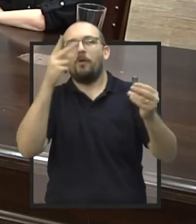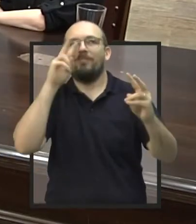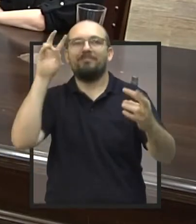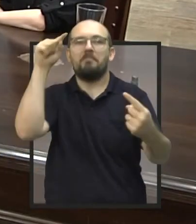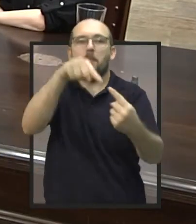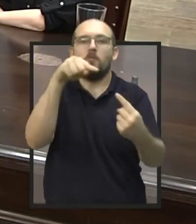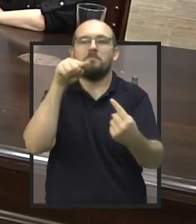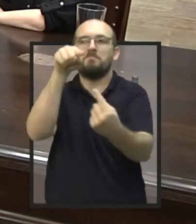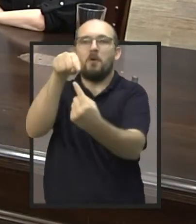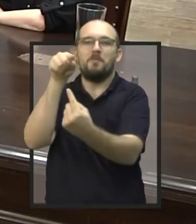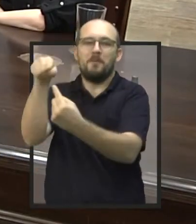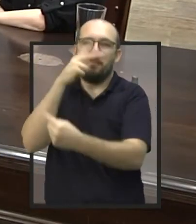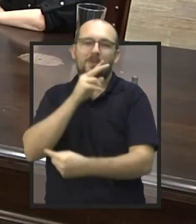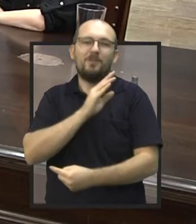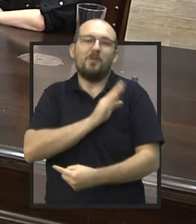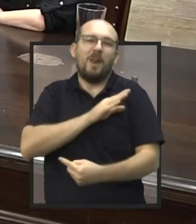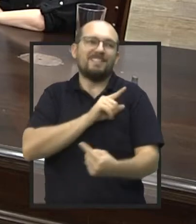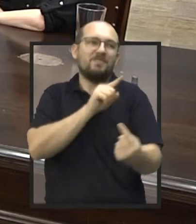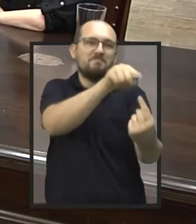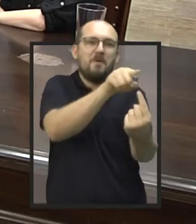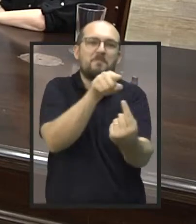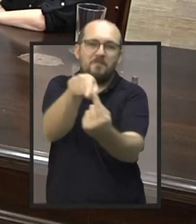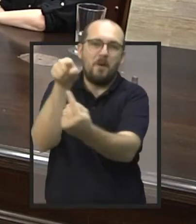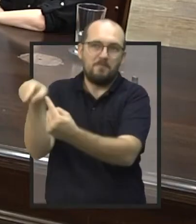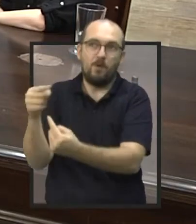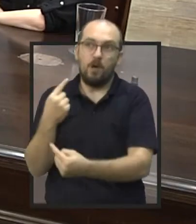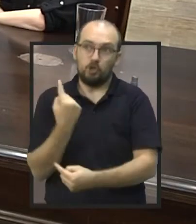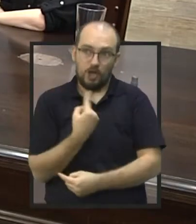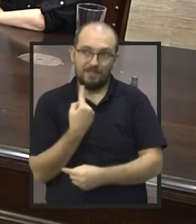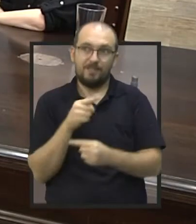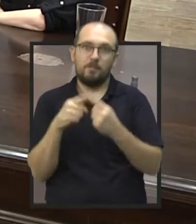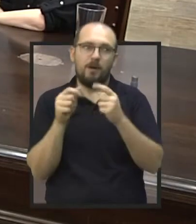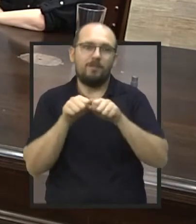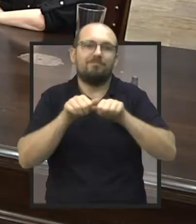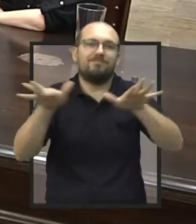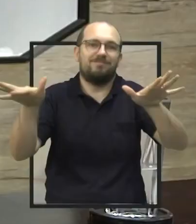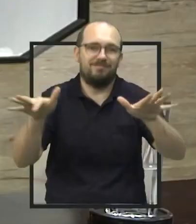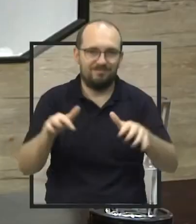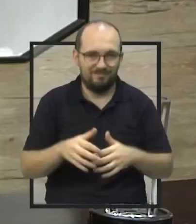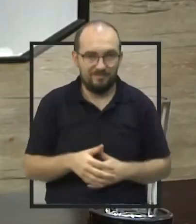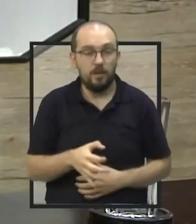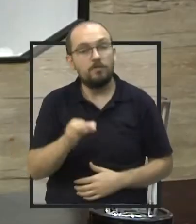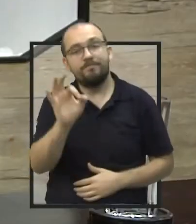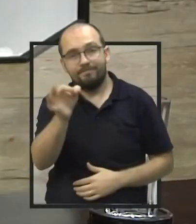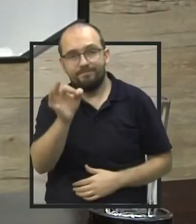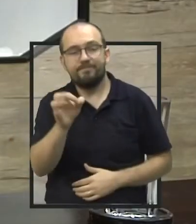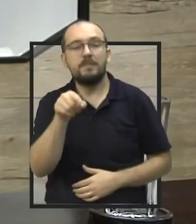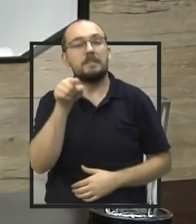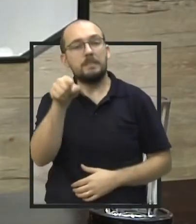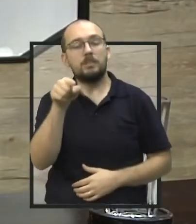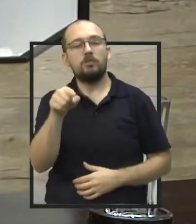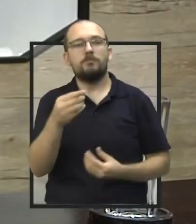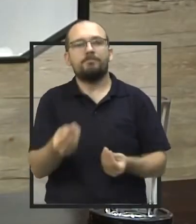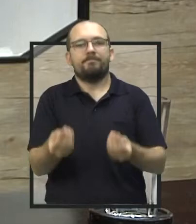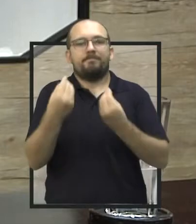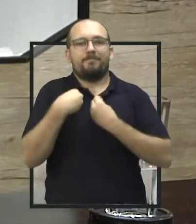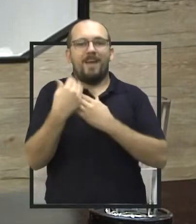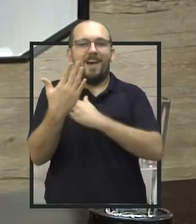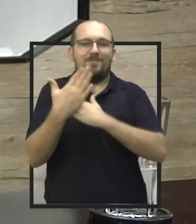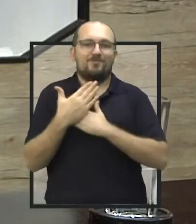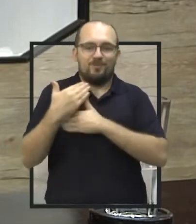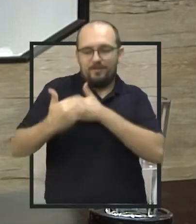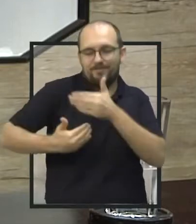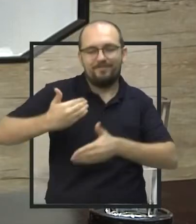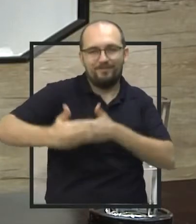acrescenta muito para a interpretação que você tem em relação a uma obra, né? Verdade. E a escrita também é um processo solitário, né? Um